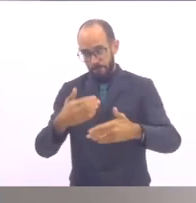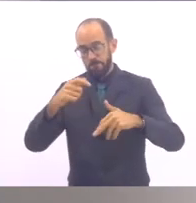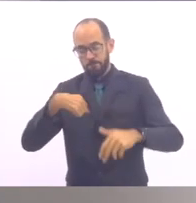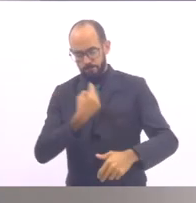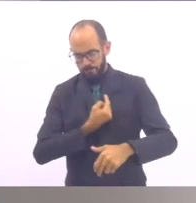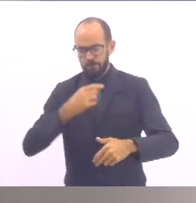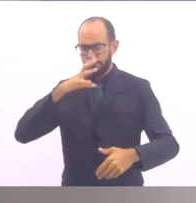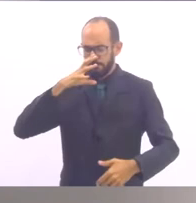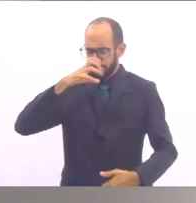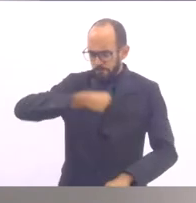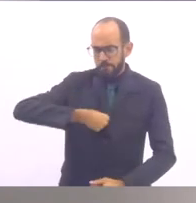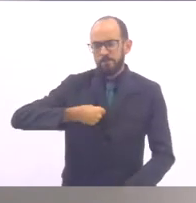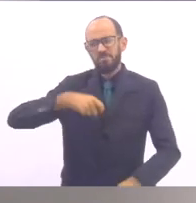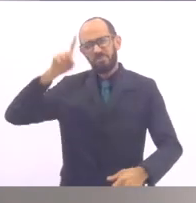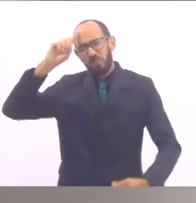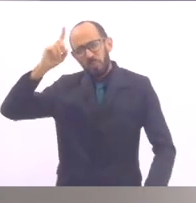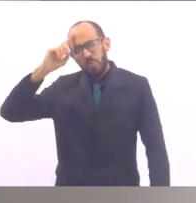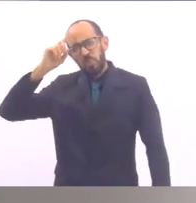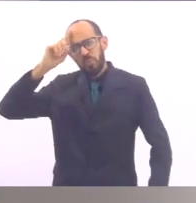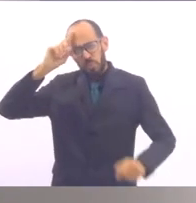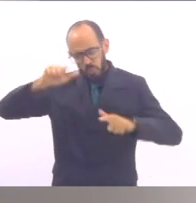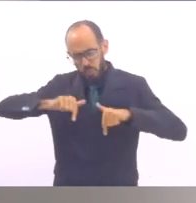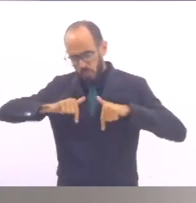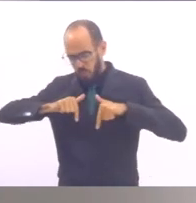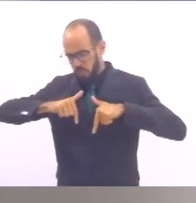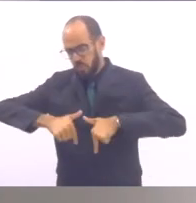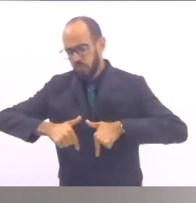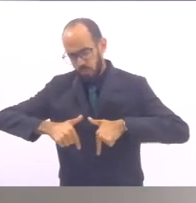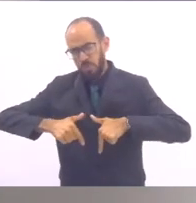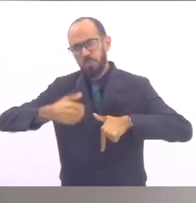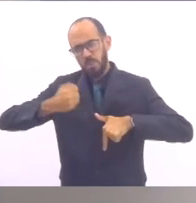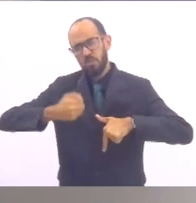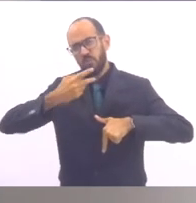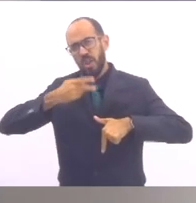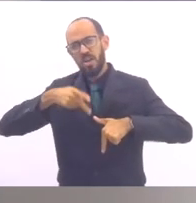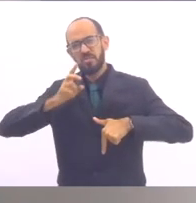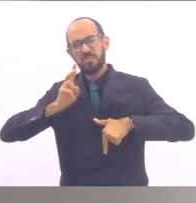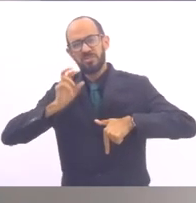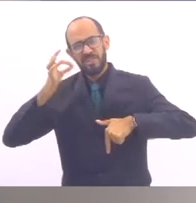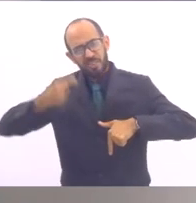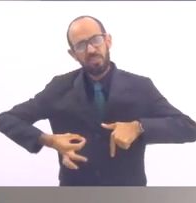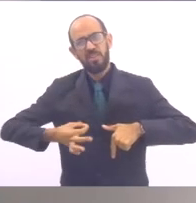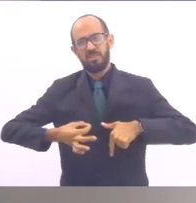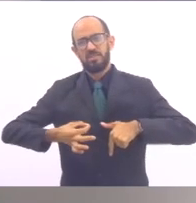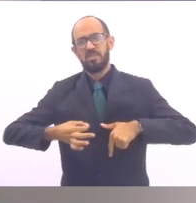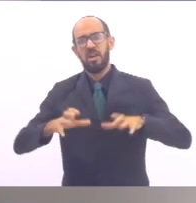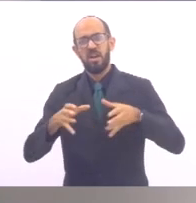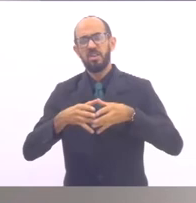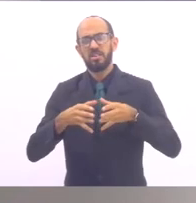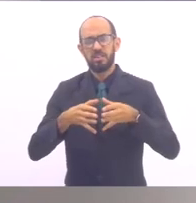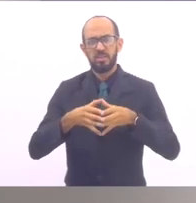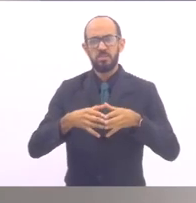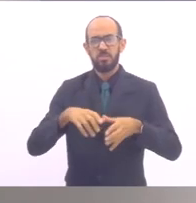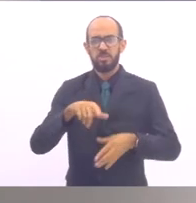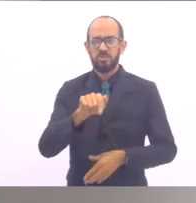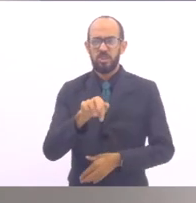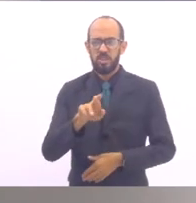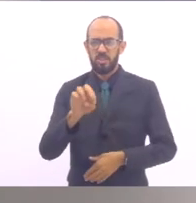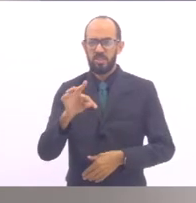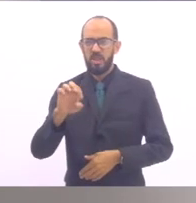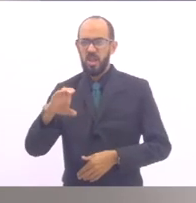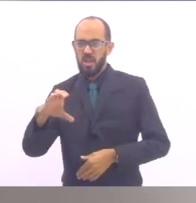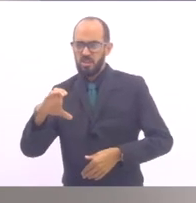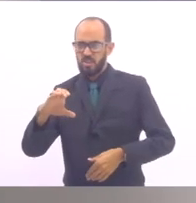empenhado diariamente. Posso falar com toda certeza. A equipe da Gertec está aqui online, tem trabalhado diretamente